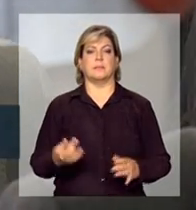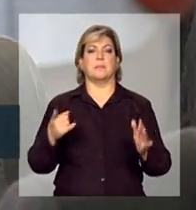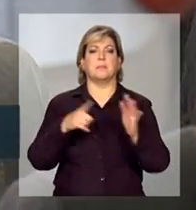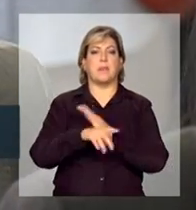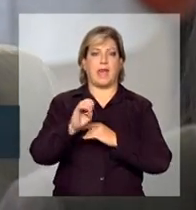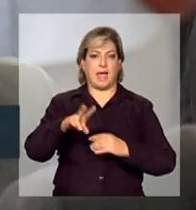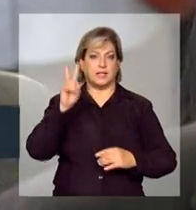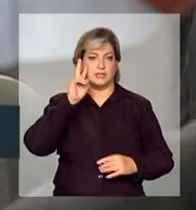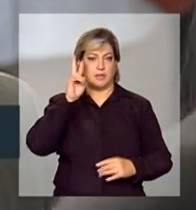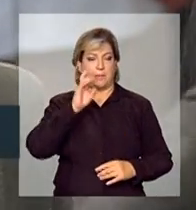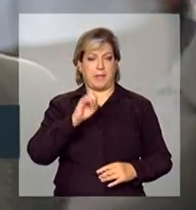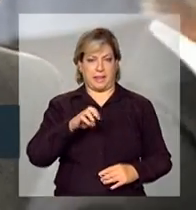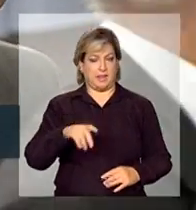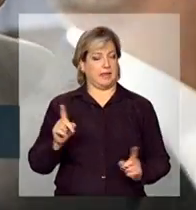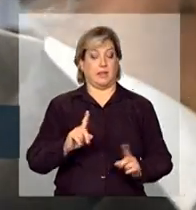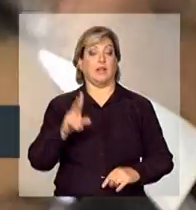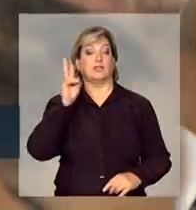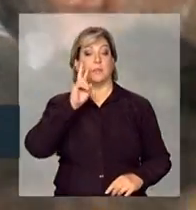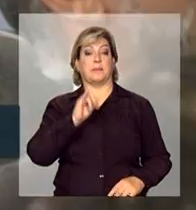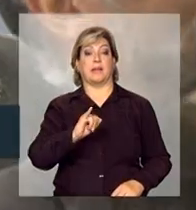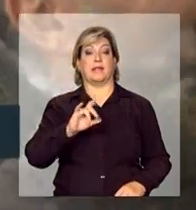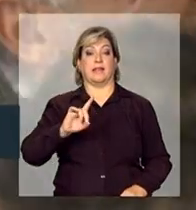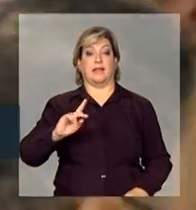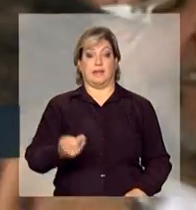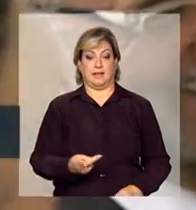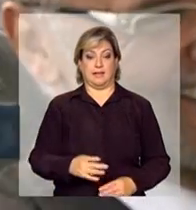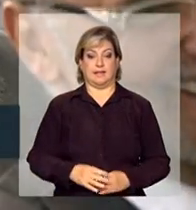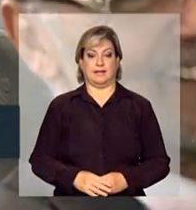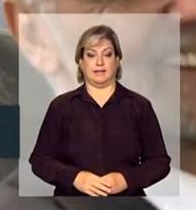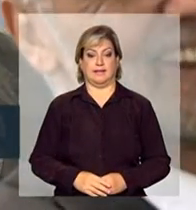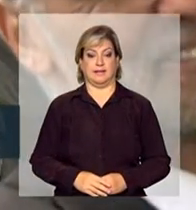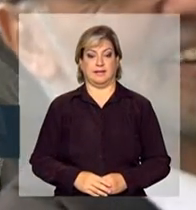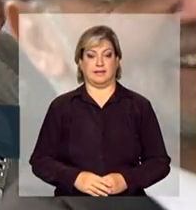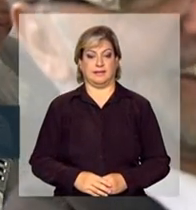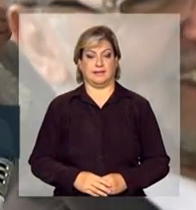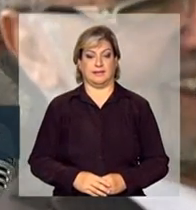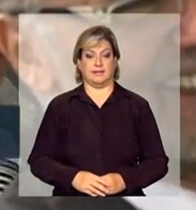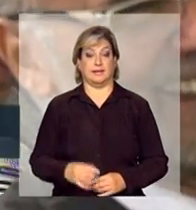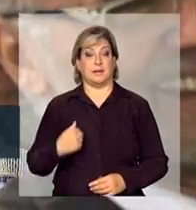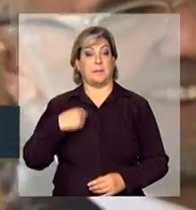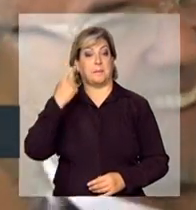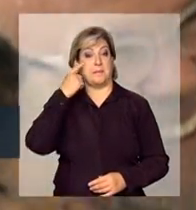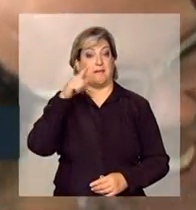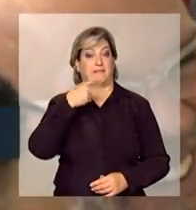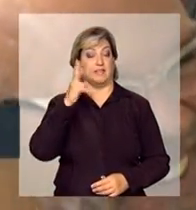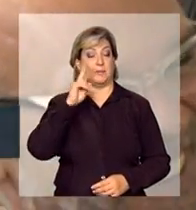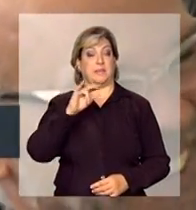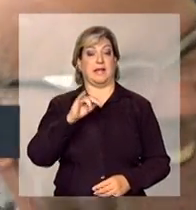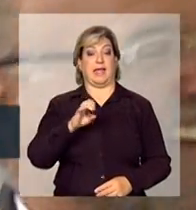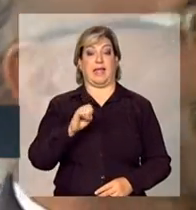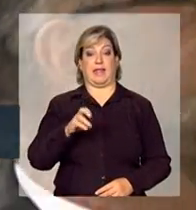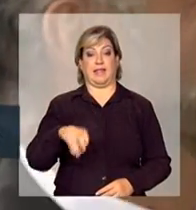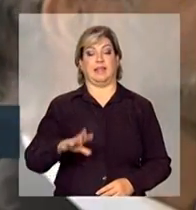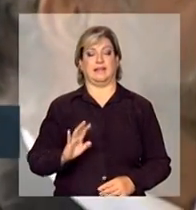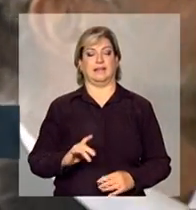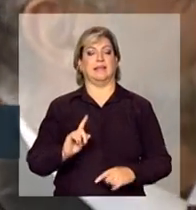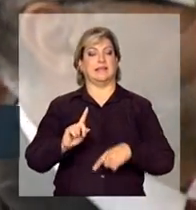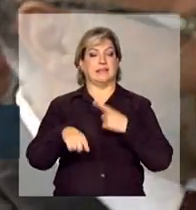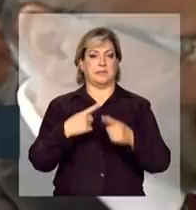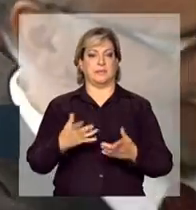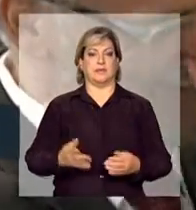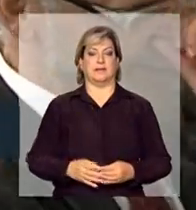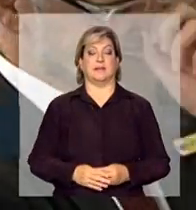dessa vez não sobre o IDH Cláudia na sua frente eu achei que ia ser so Enem V depois do quebra queixo quem